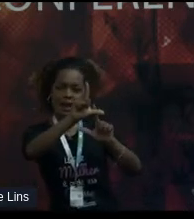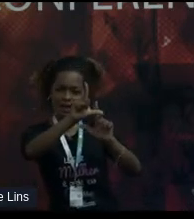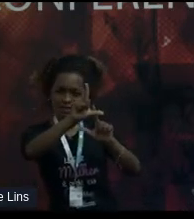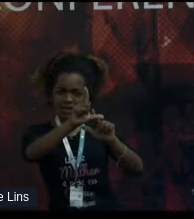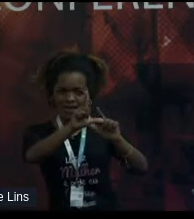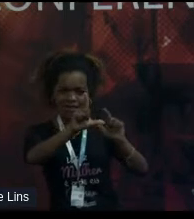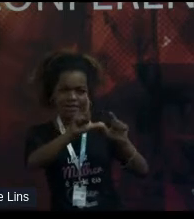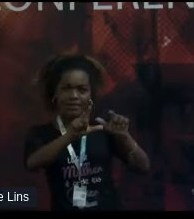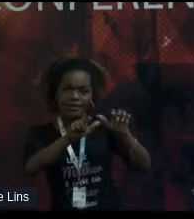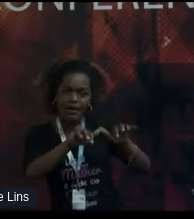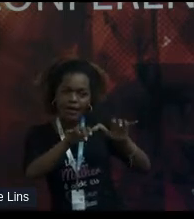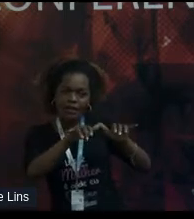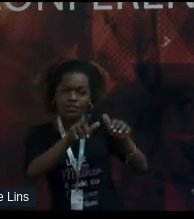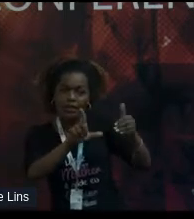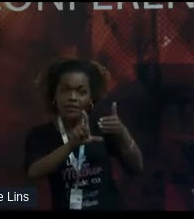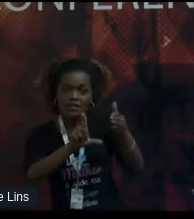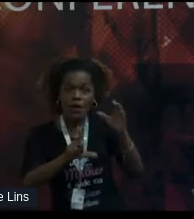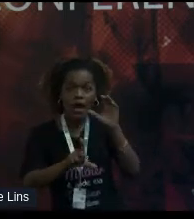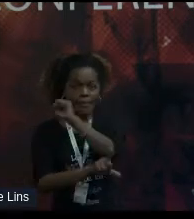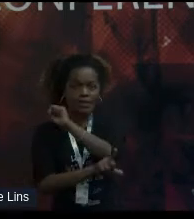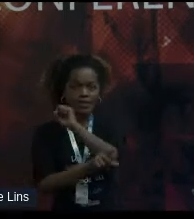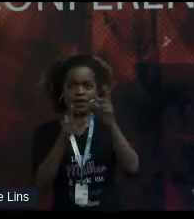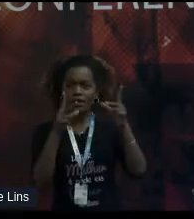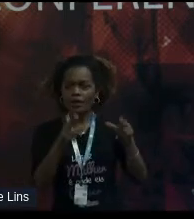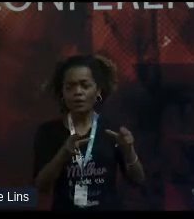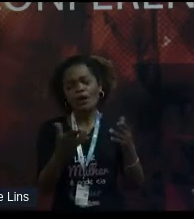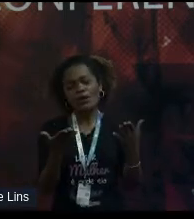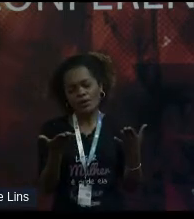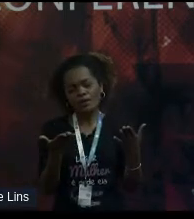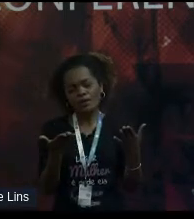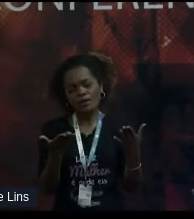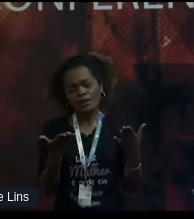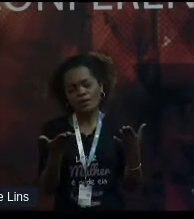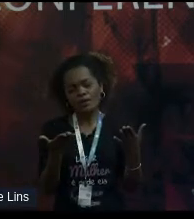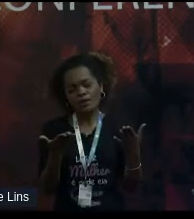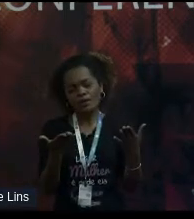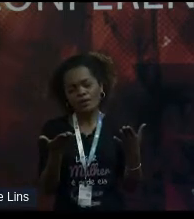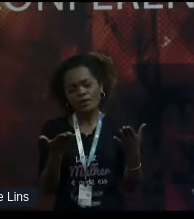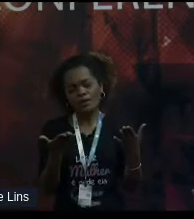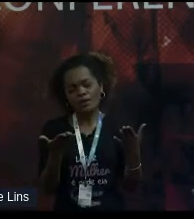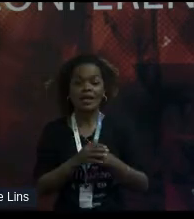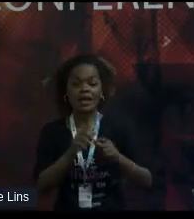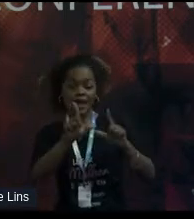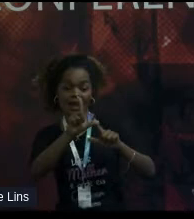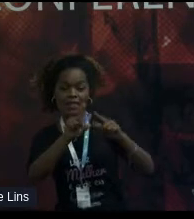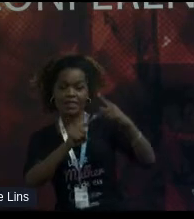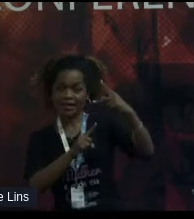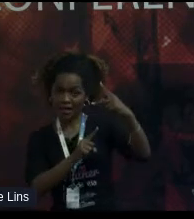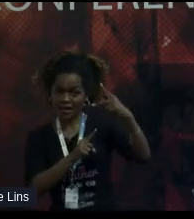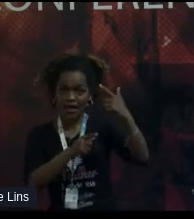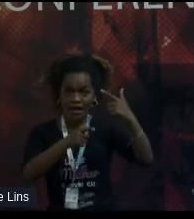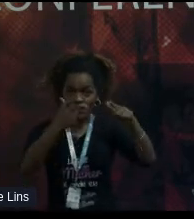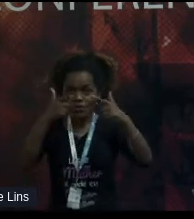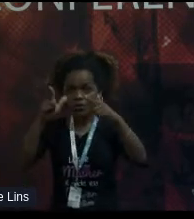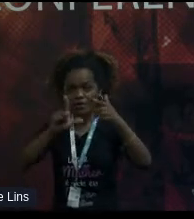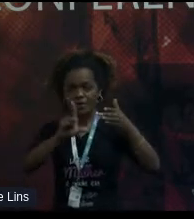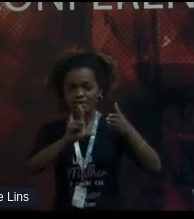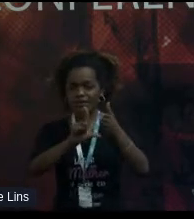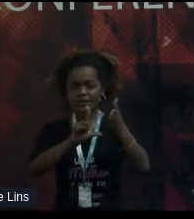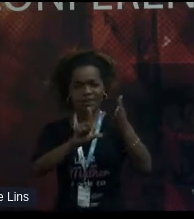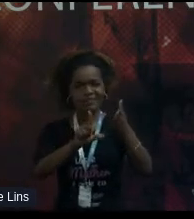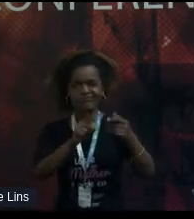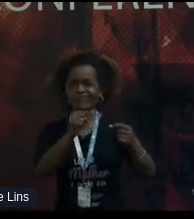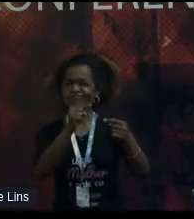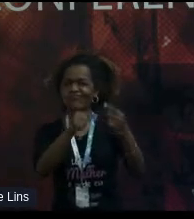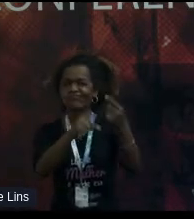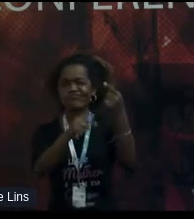navegação rápida, que no caso desse leitor de telas, que é o NVDA, é a letra K. Então, as outras navegações não vão possibilitar